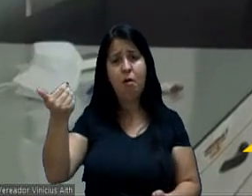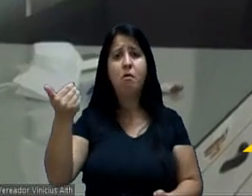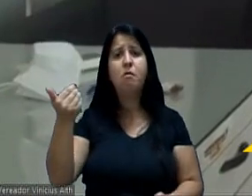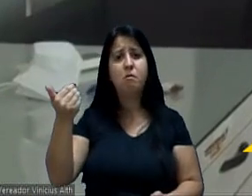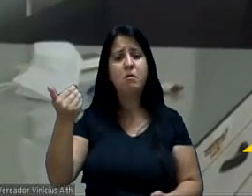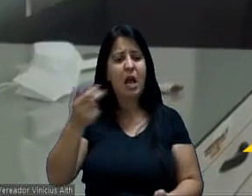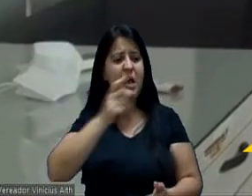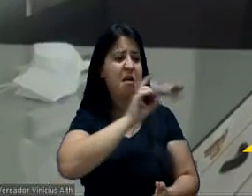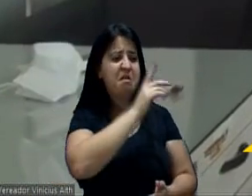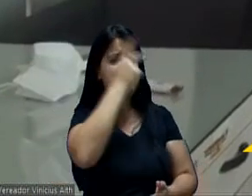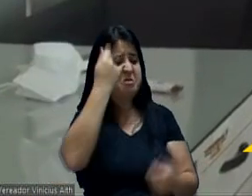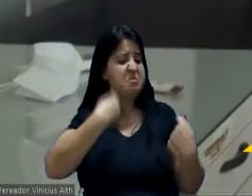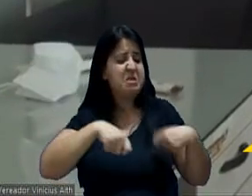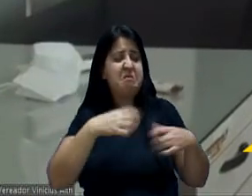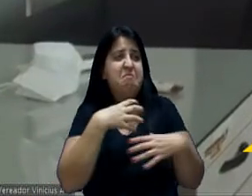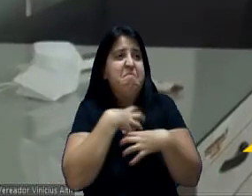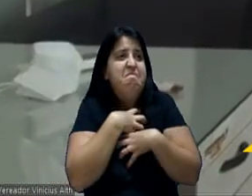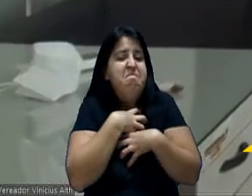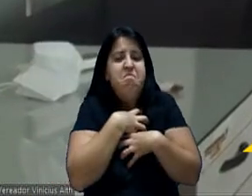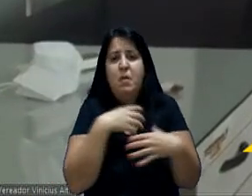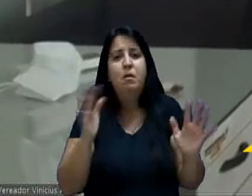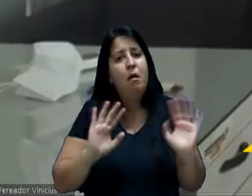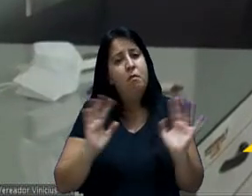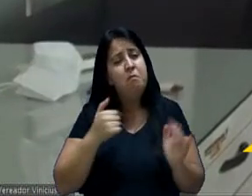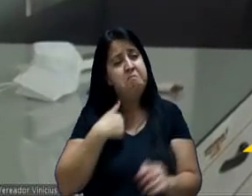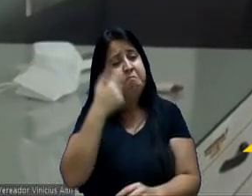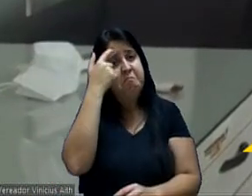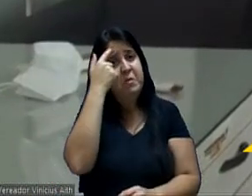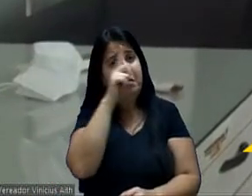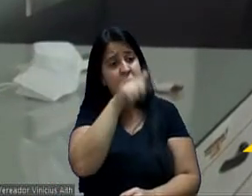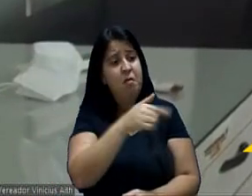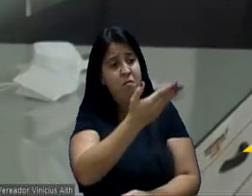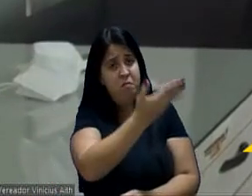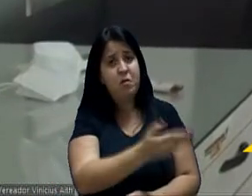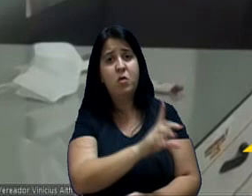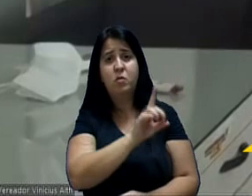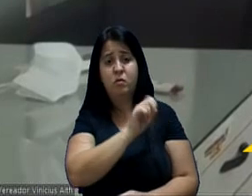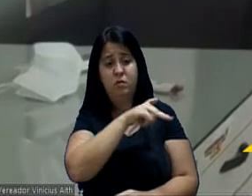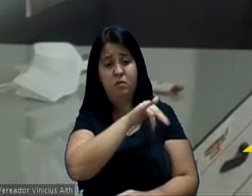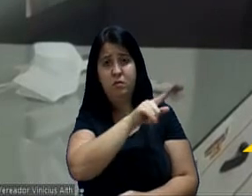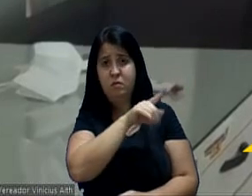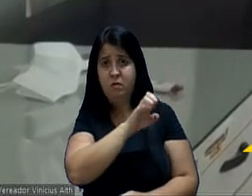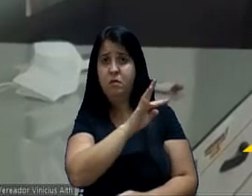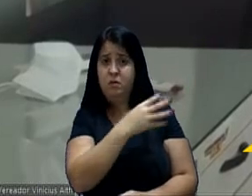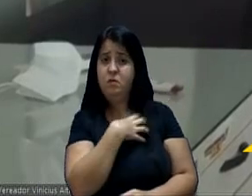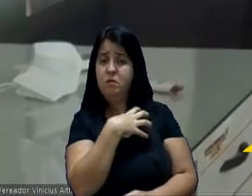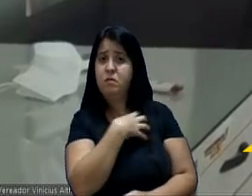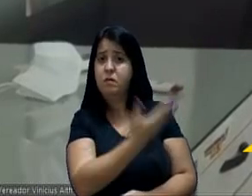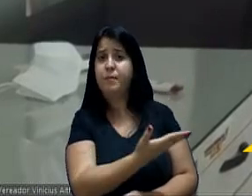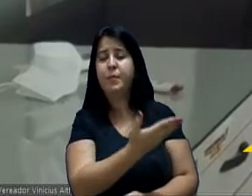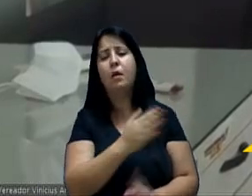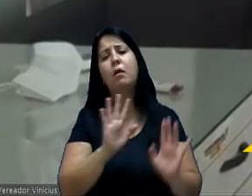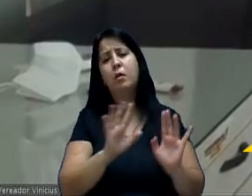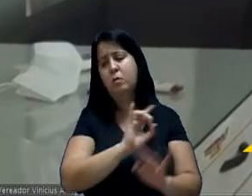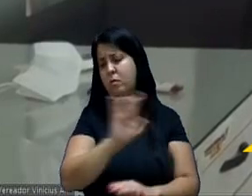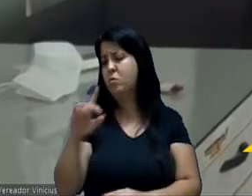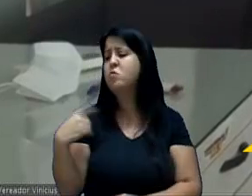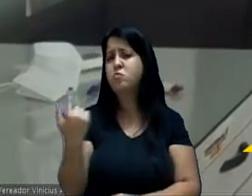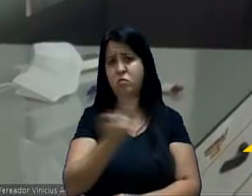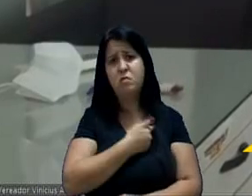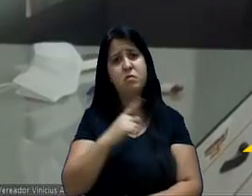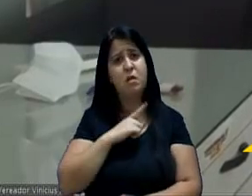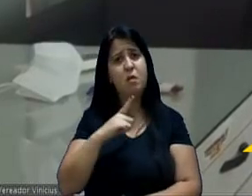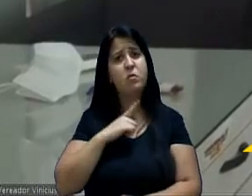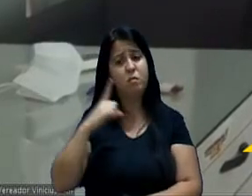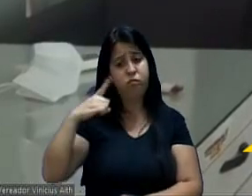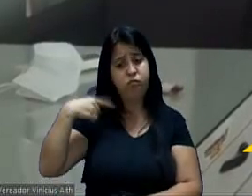forma desconfortáveis. Eu creio que foi assim que o vereador João Donizete se sentiu. Até porque todos nós temos advogados de qualidade,